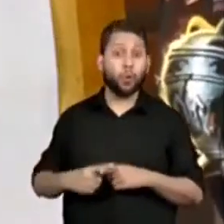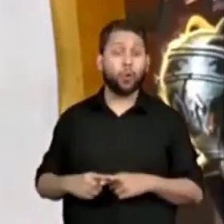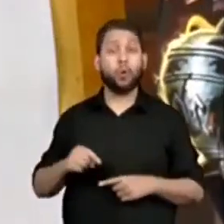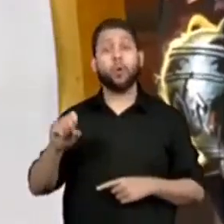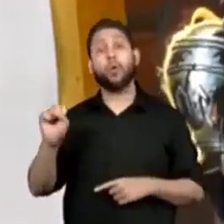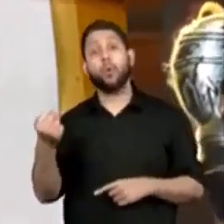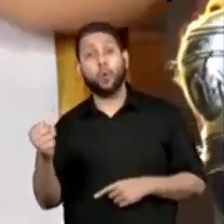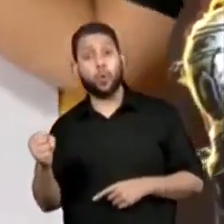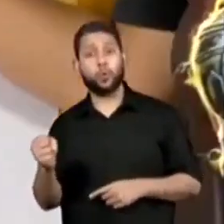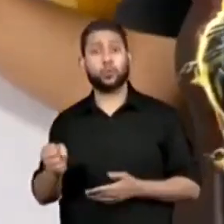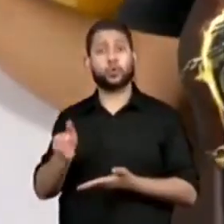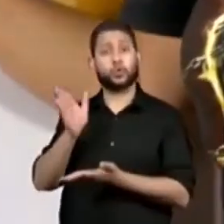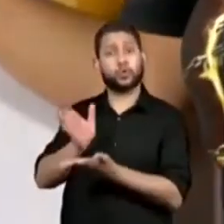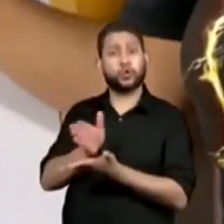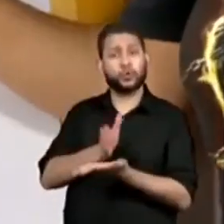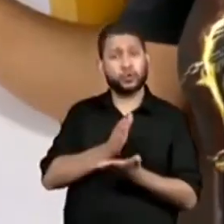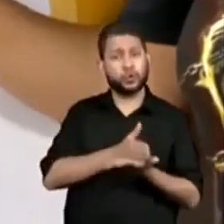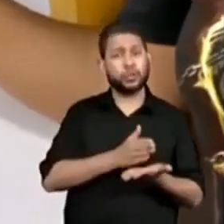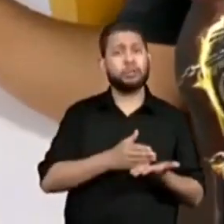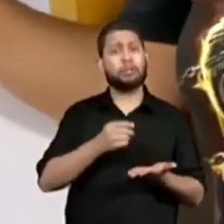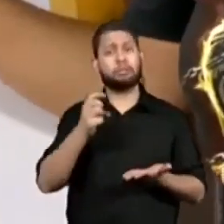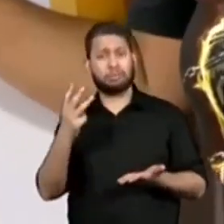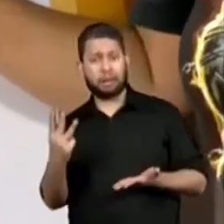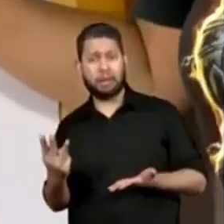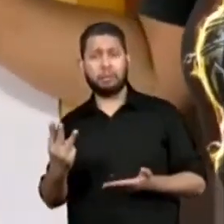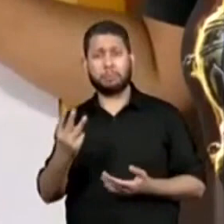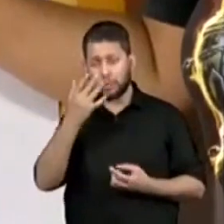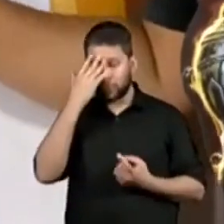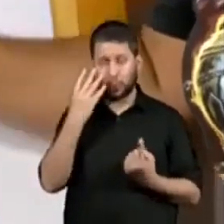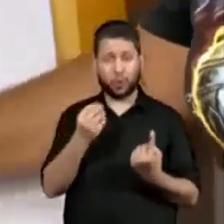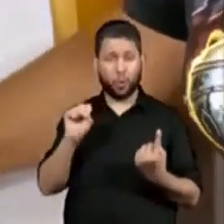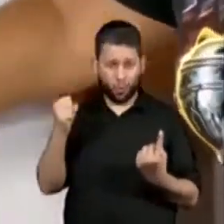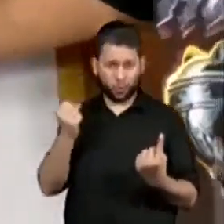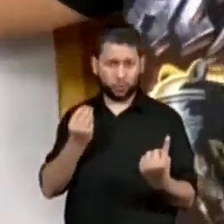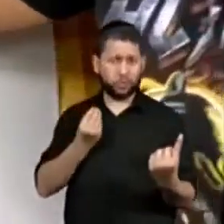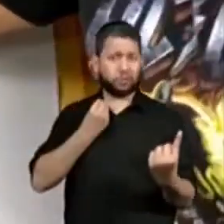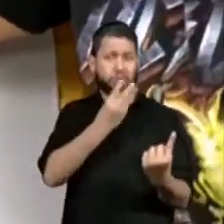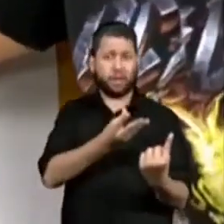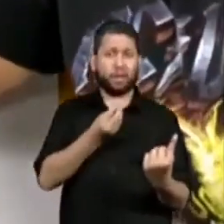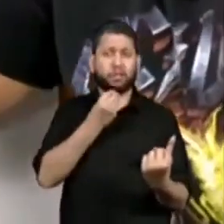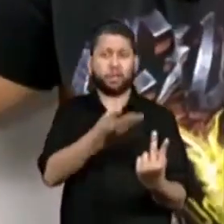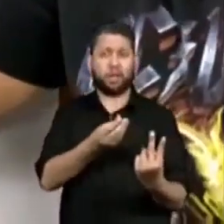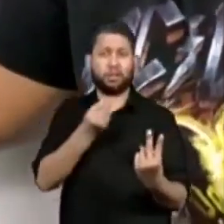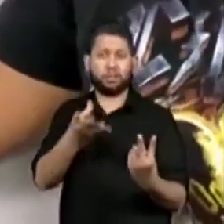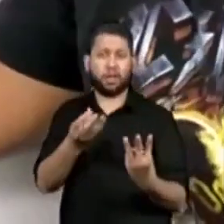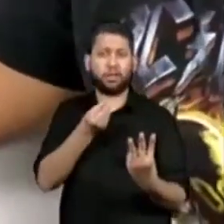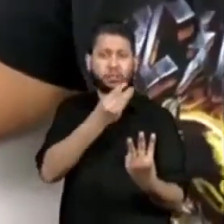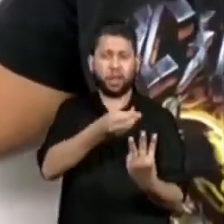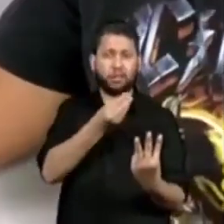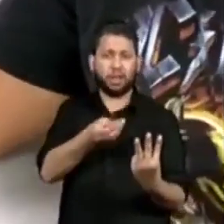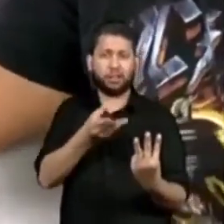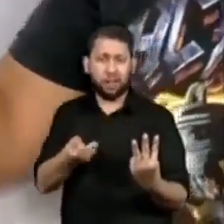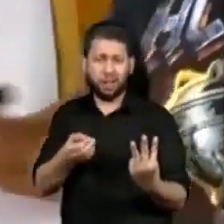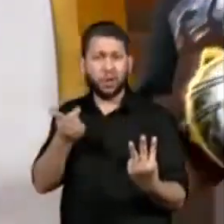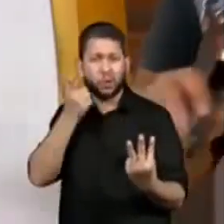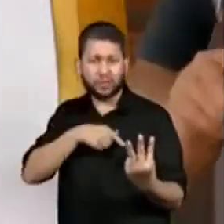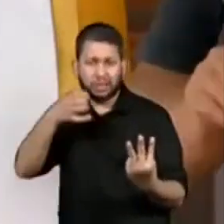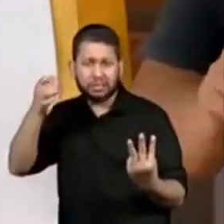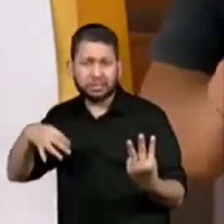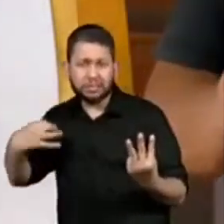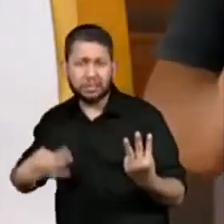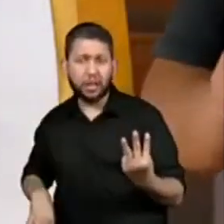dividir ele não consegue dividir para três e sobrar alguma coisa ou seja nessa situação que eu apontei para